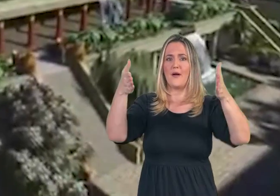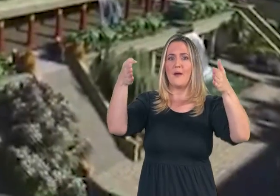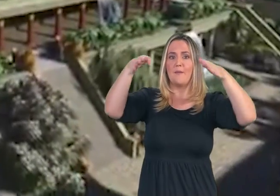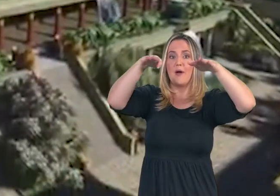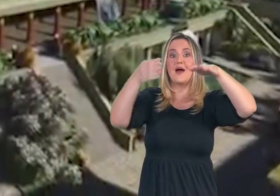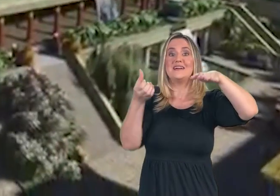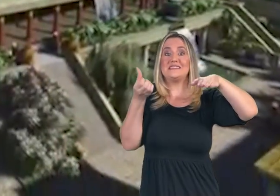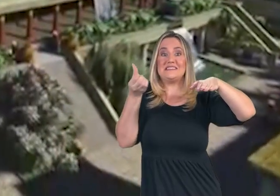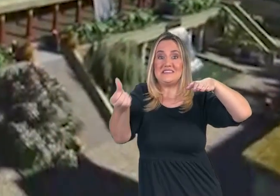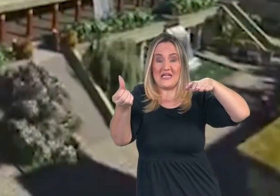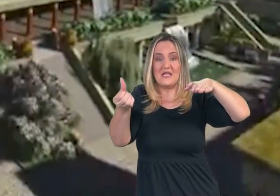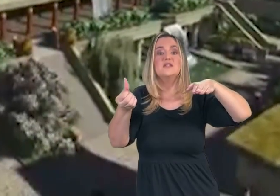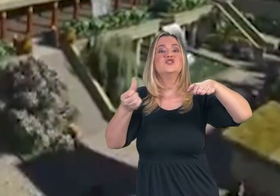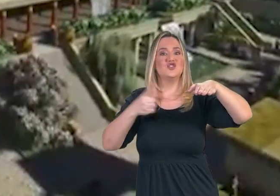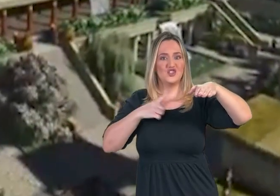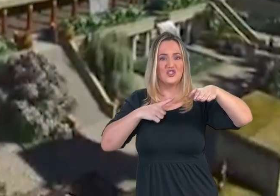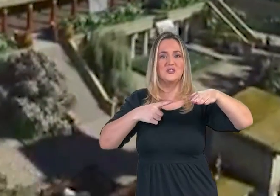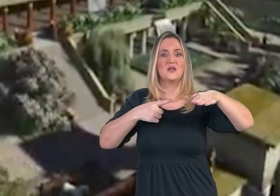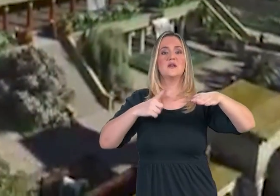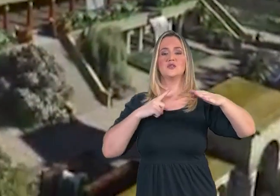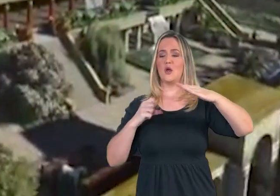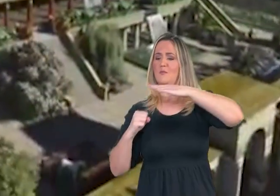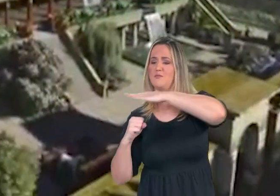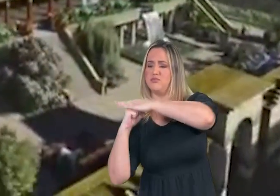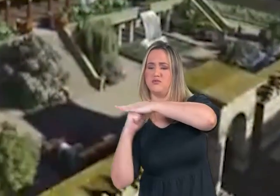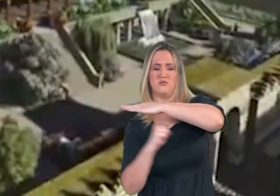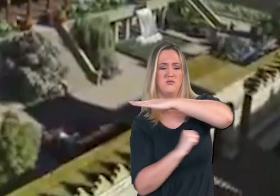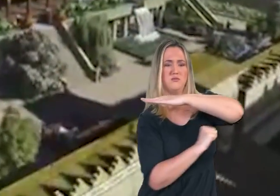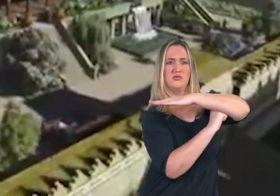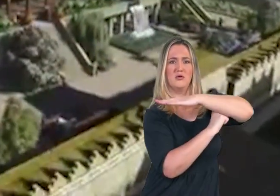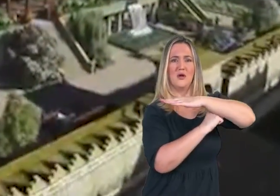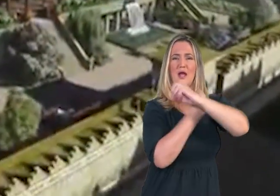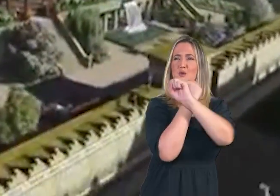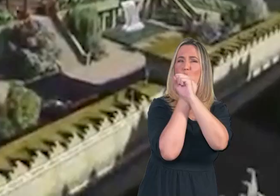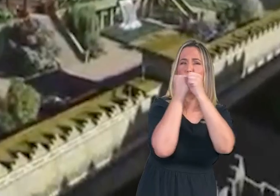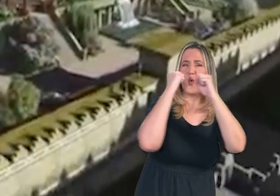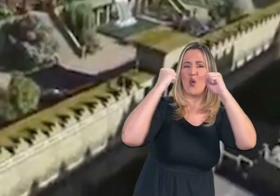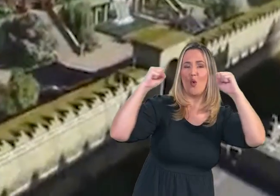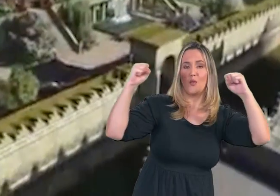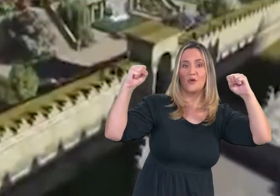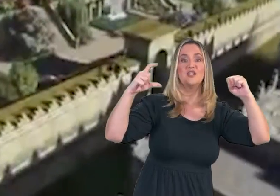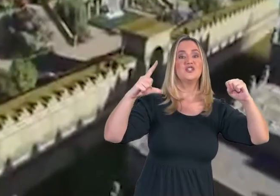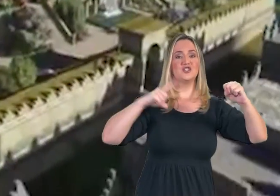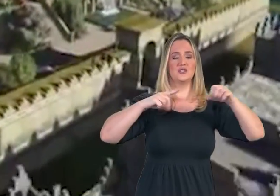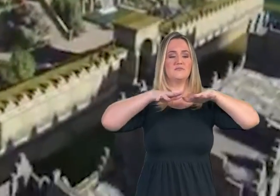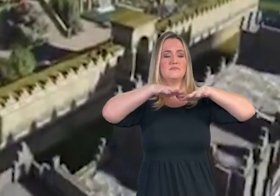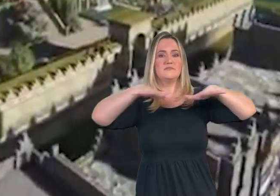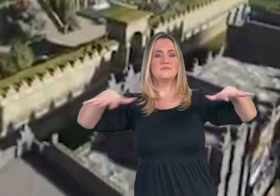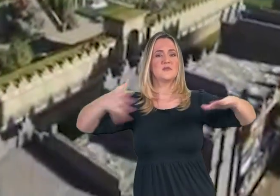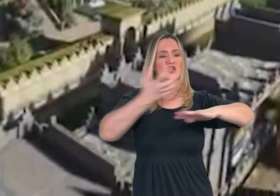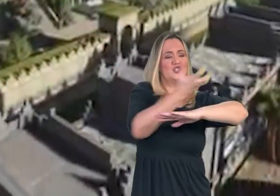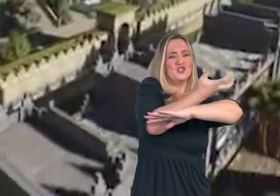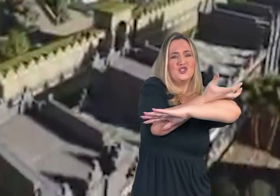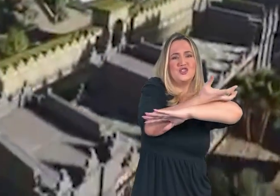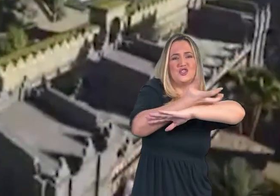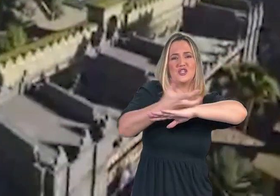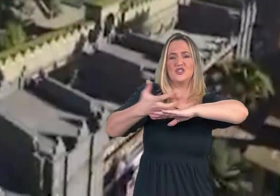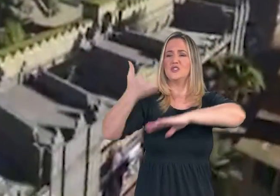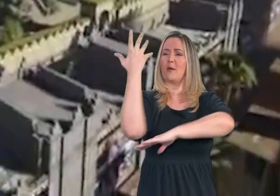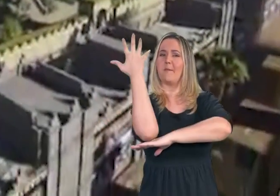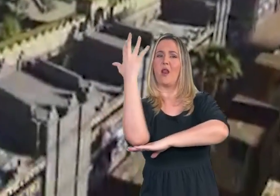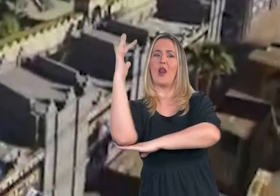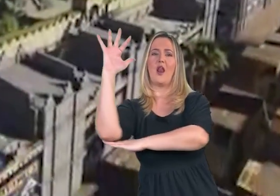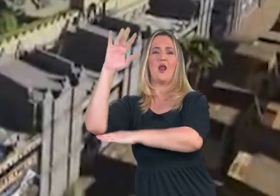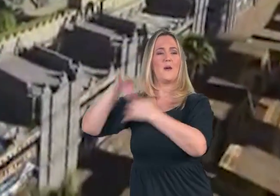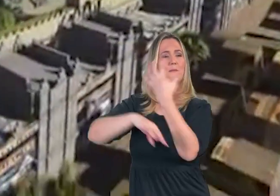terraços em forma de andares, todos sustentados por grandiosas colunas. Cada andar continha um jardim com várias plantas,